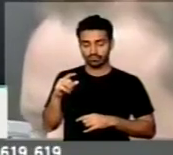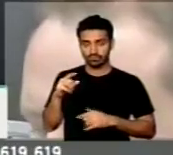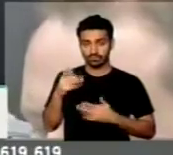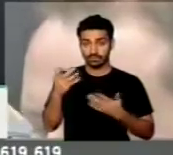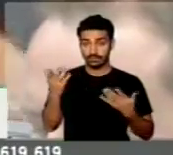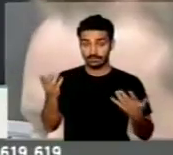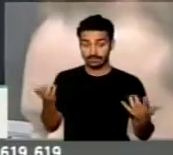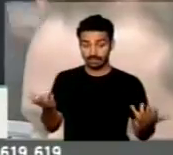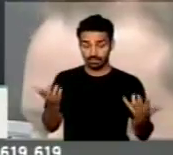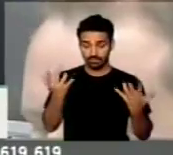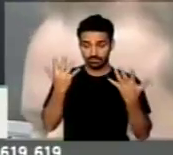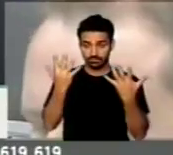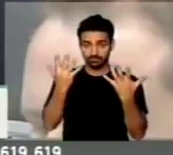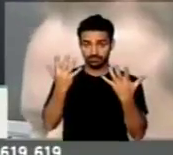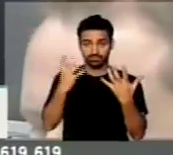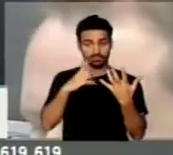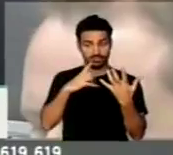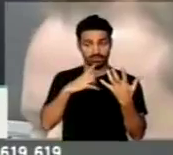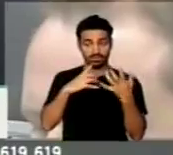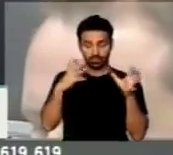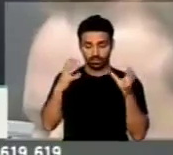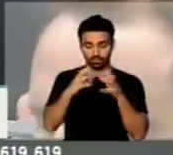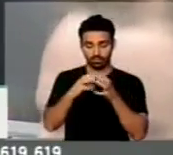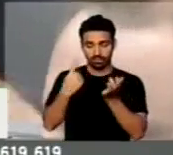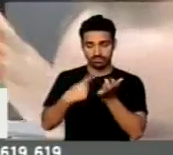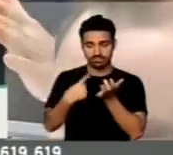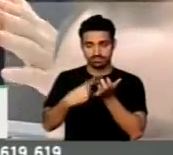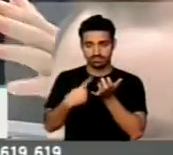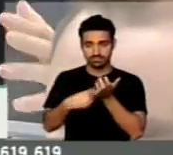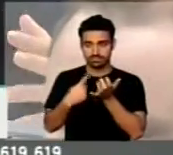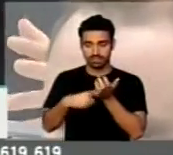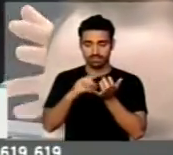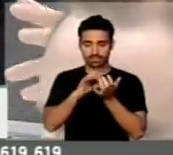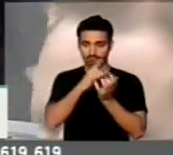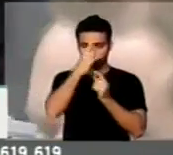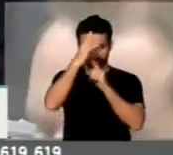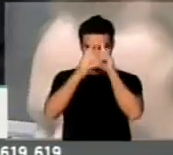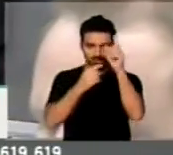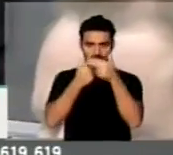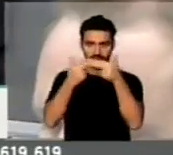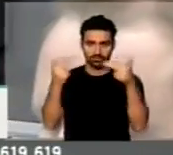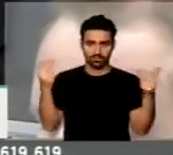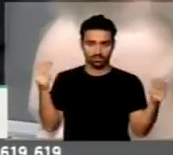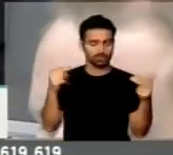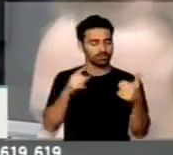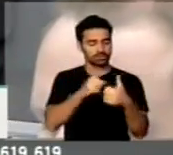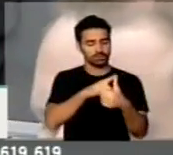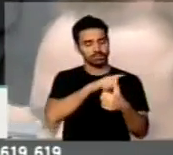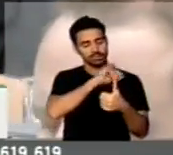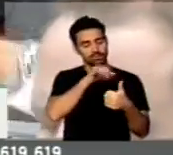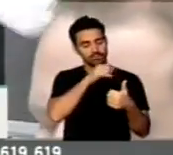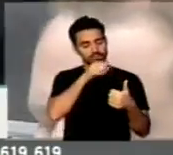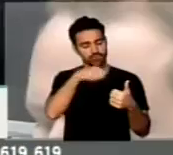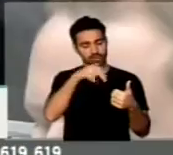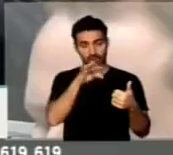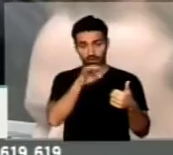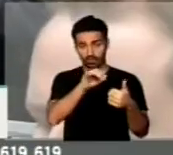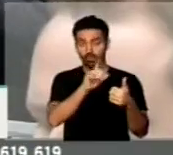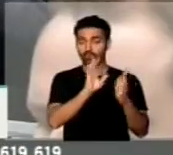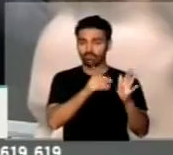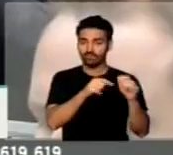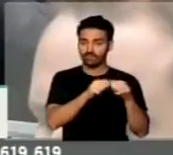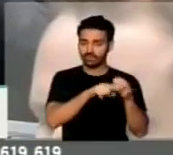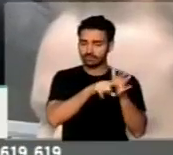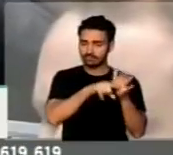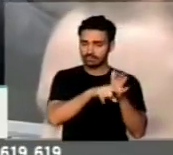Então, nós temos uma conspiração que nasce do Dr. Janot, passa